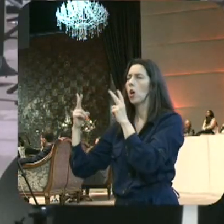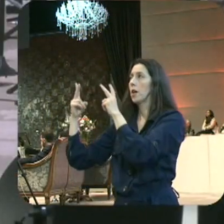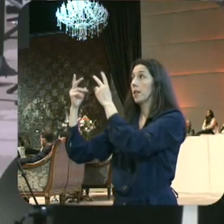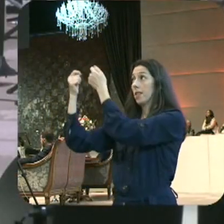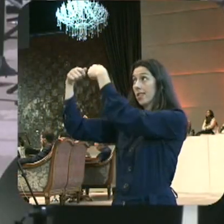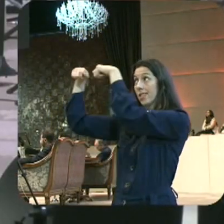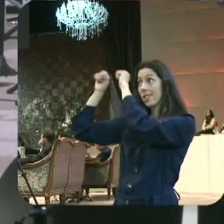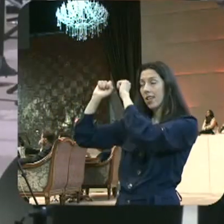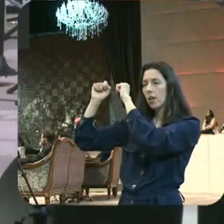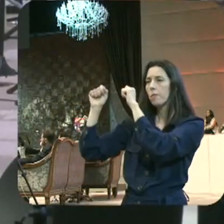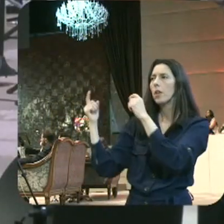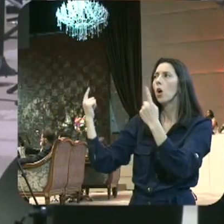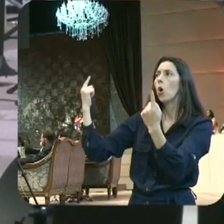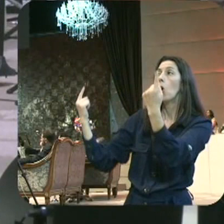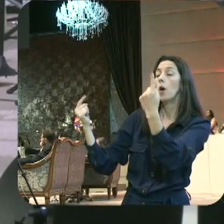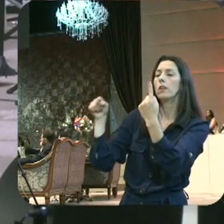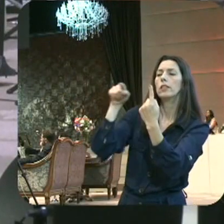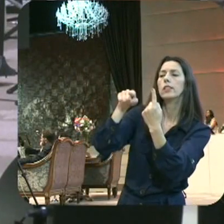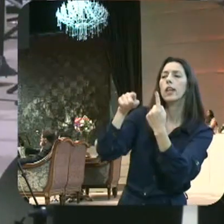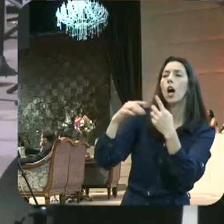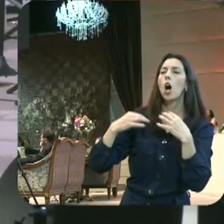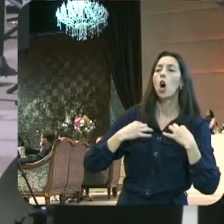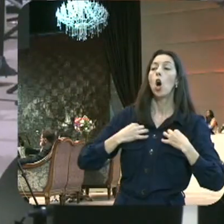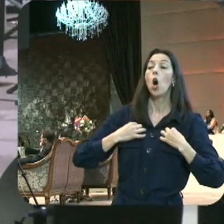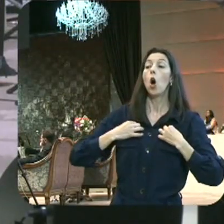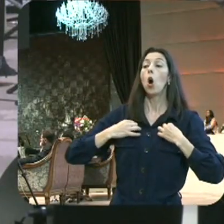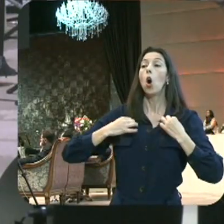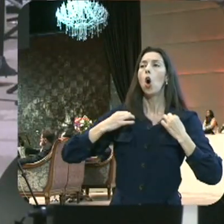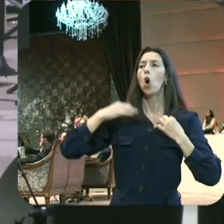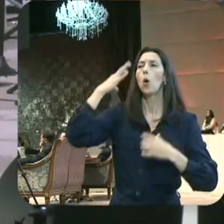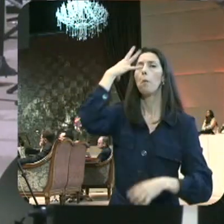Acã, por uma roupa bonita,